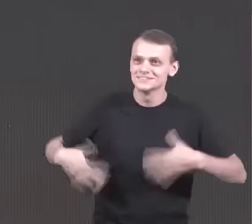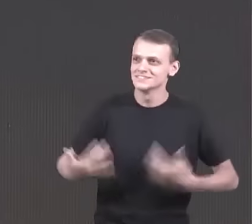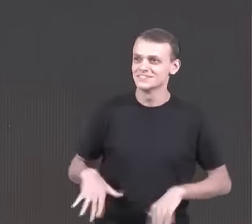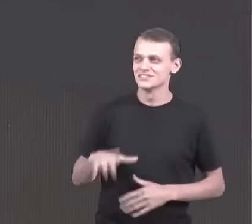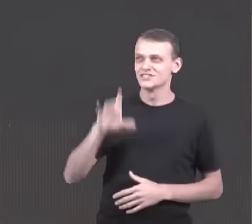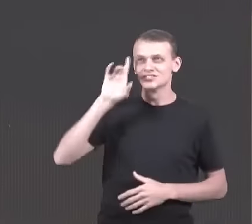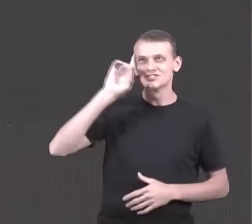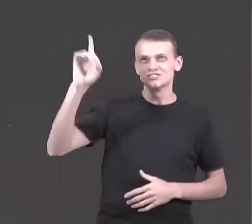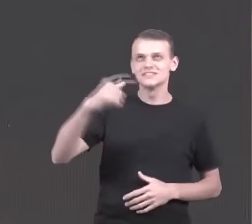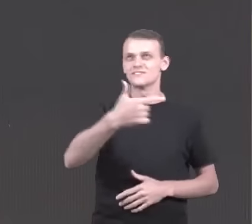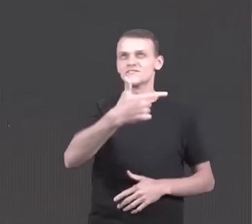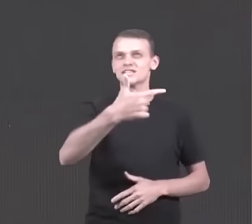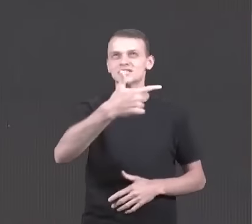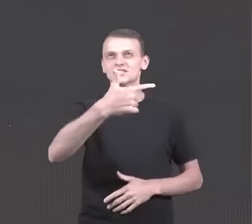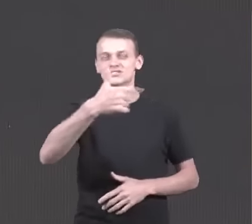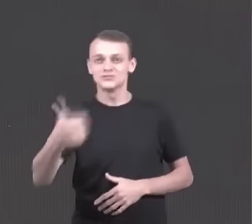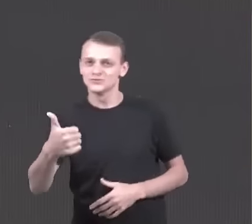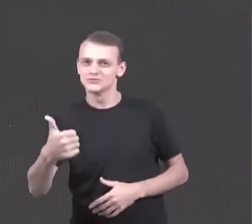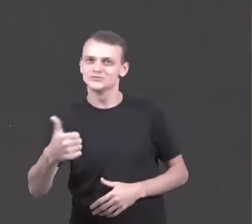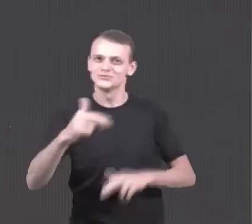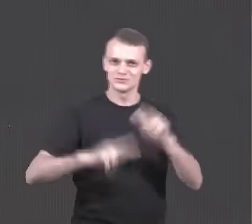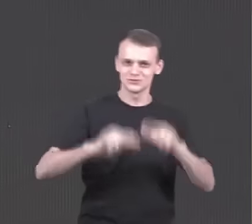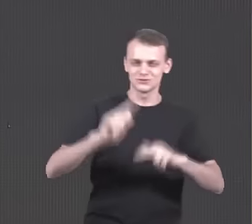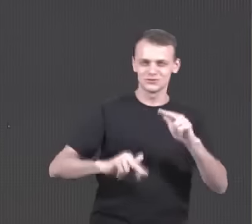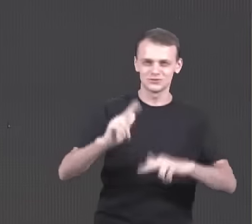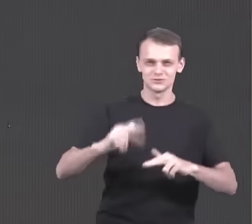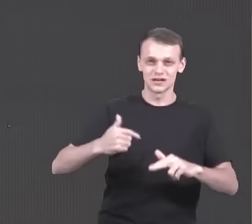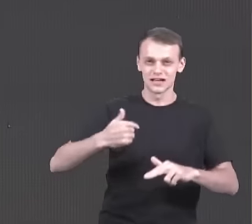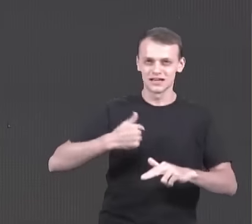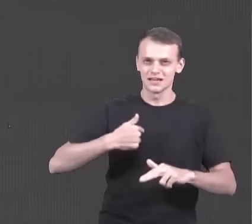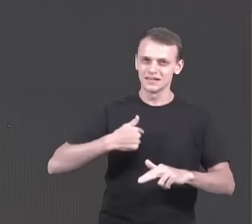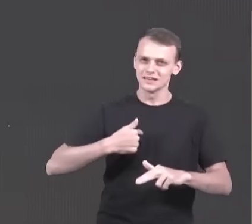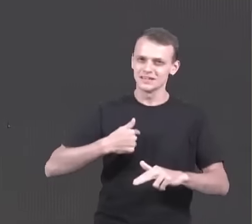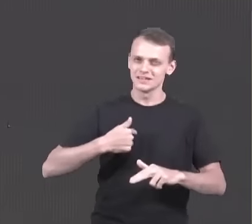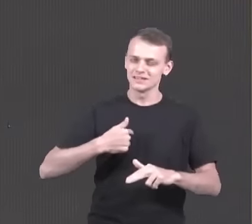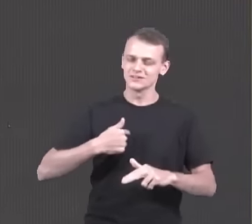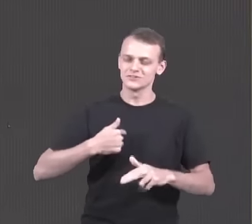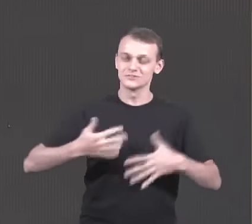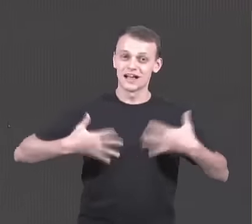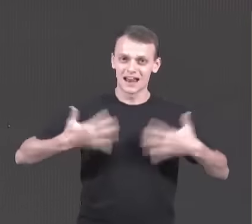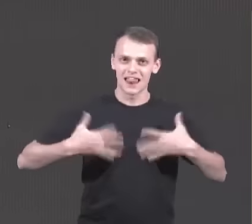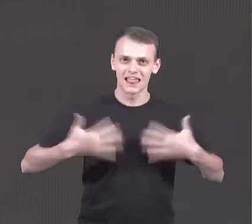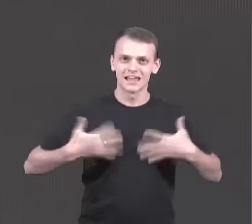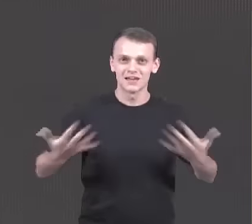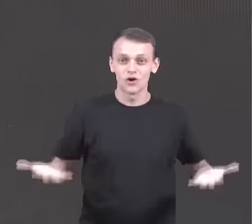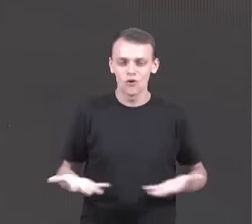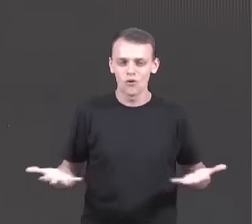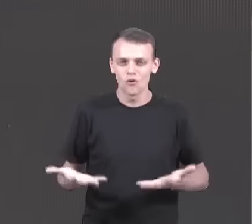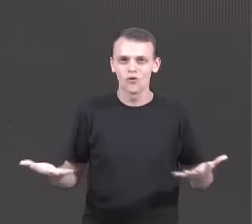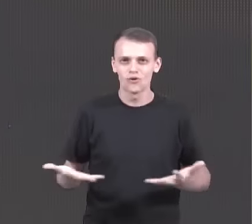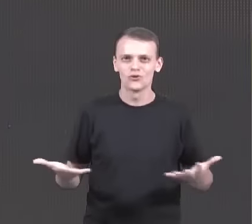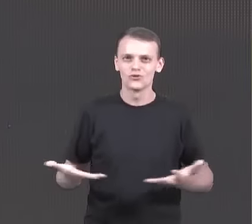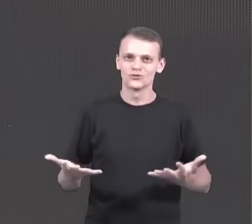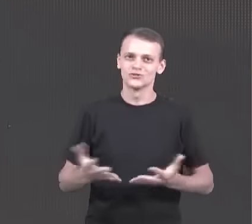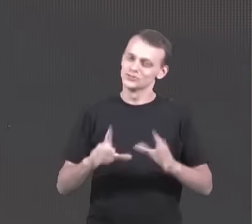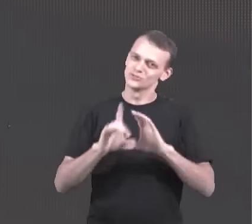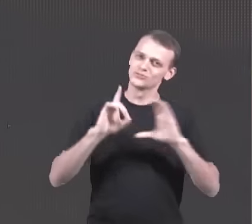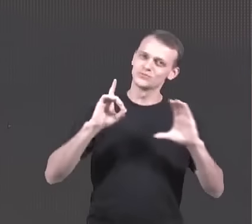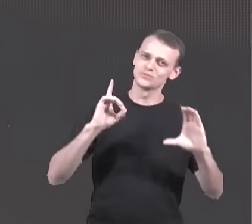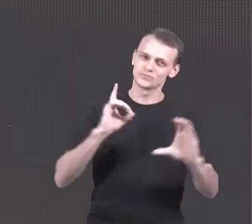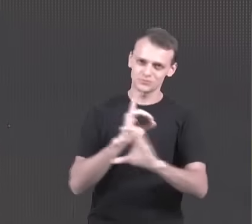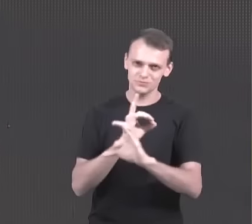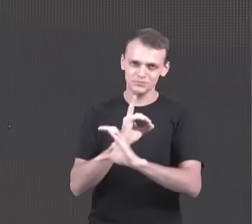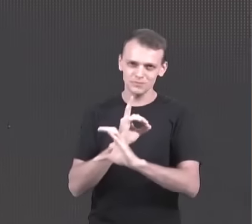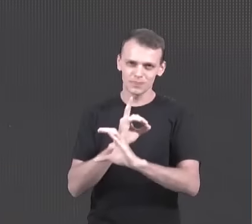dia 21 de junho, eu estou muito empolgado com a transição para o segundo